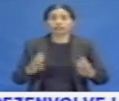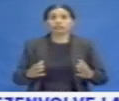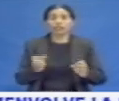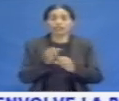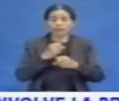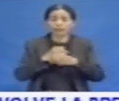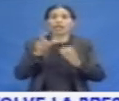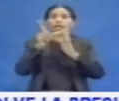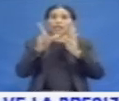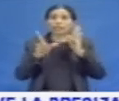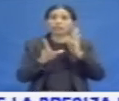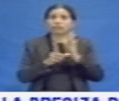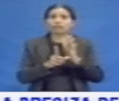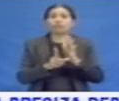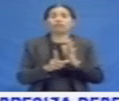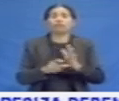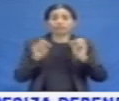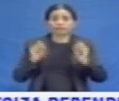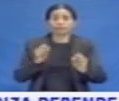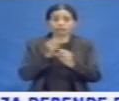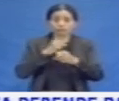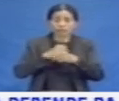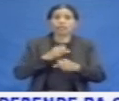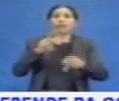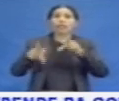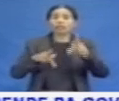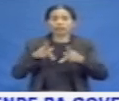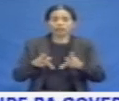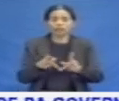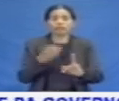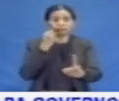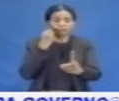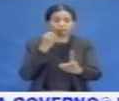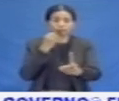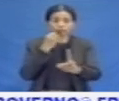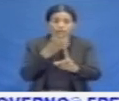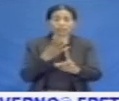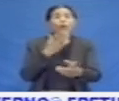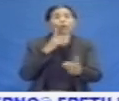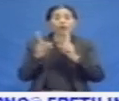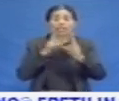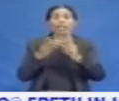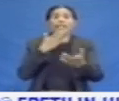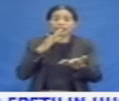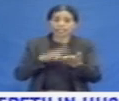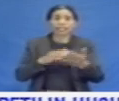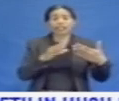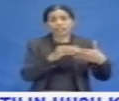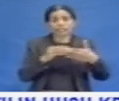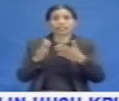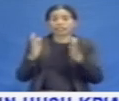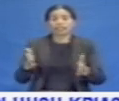lei cibernético, Nian atu regula ema sirenebe trata at cidadão bem-bain ka líder sira e a